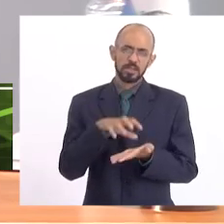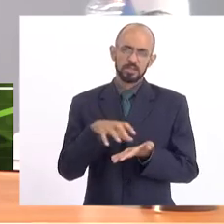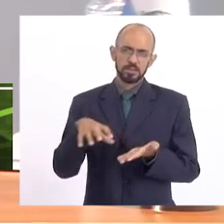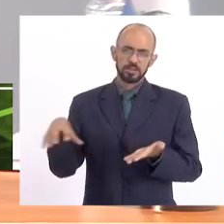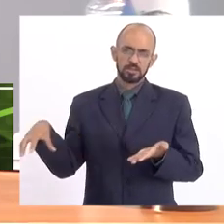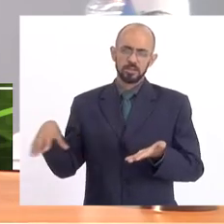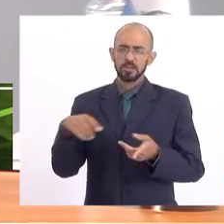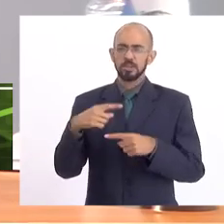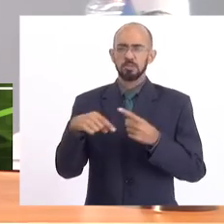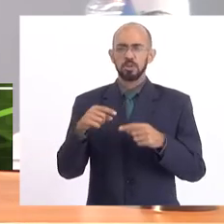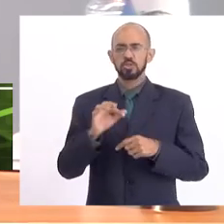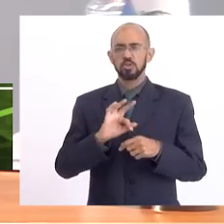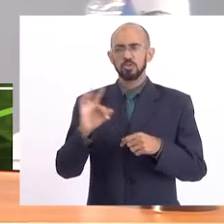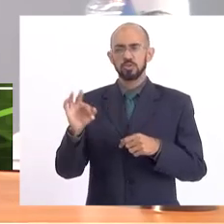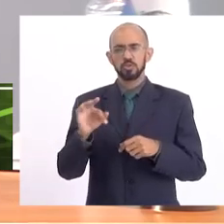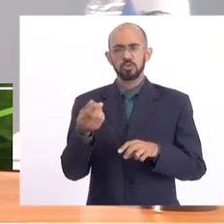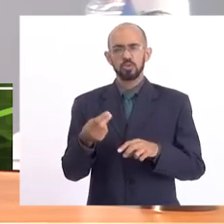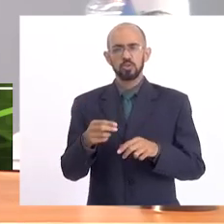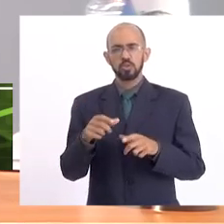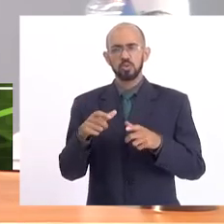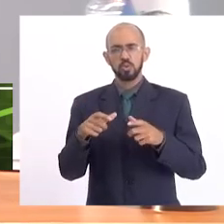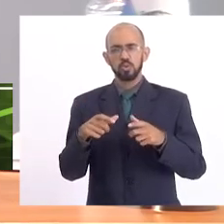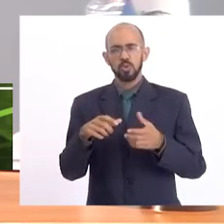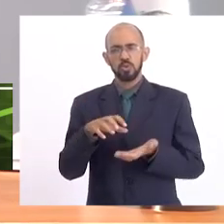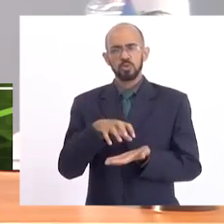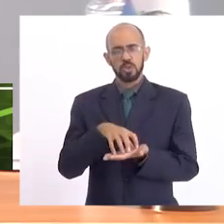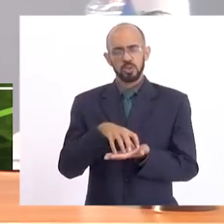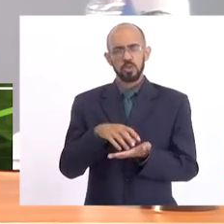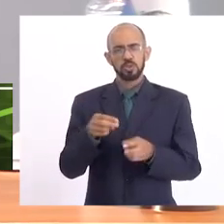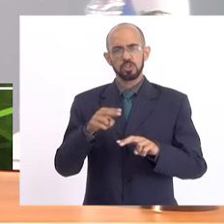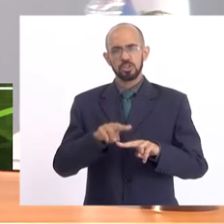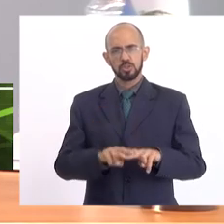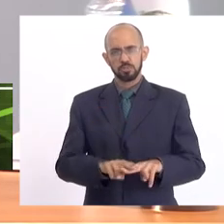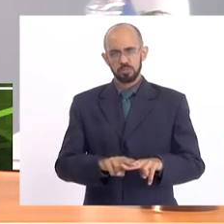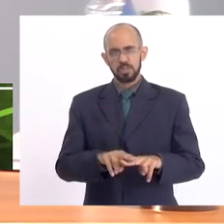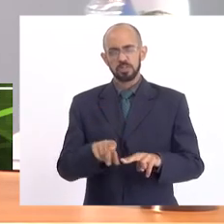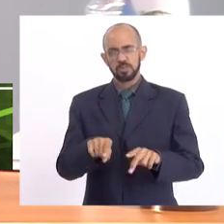de internação. Com isso, né, o TAC,